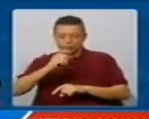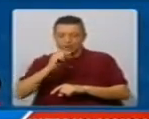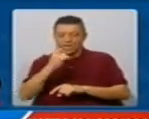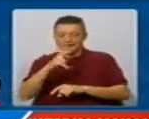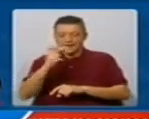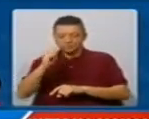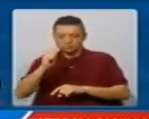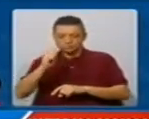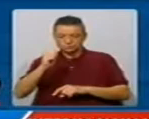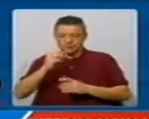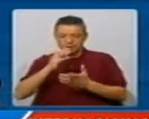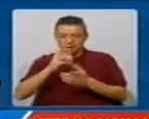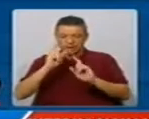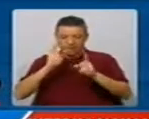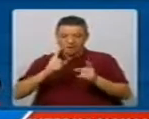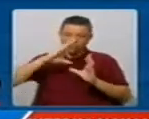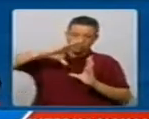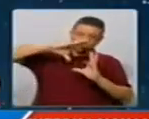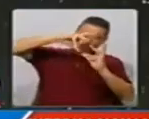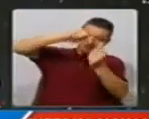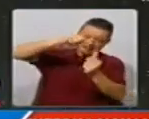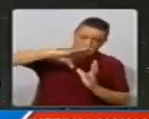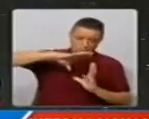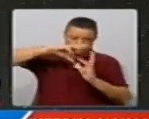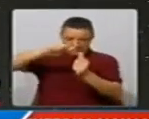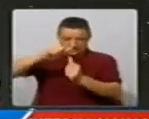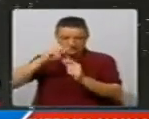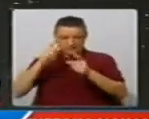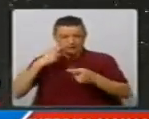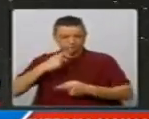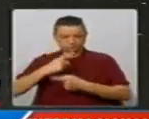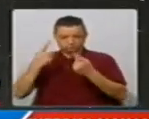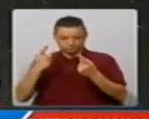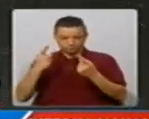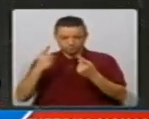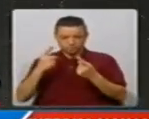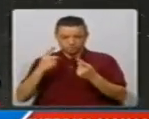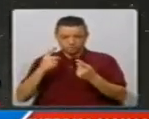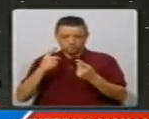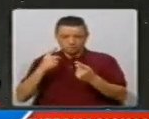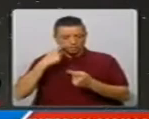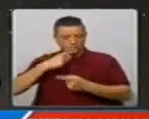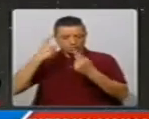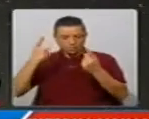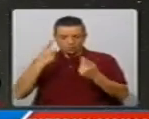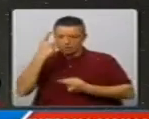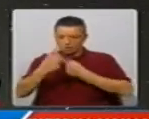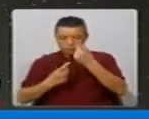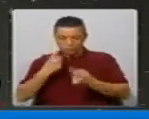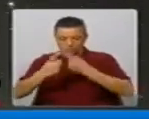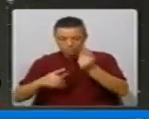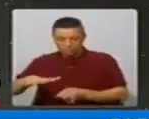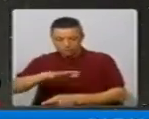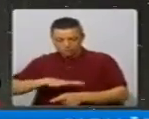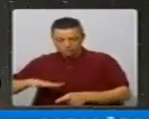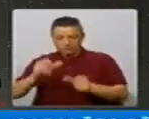entre os planetas. E, portanto, encontramos aí a explicação científica para esta luz zodiacal. E é uma luz que pode ser vista em qualquer local do